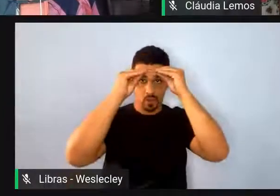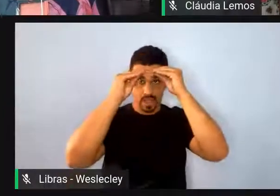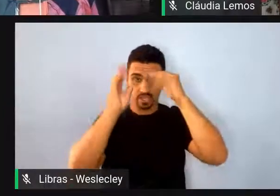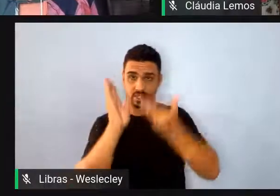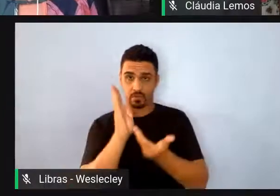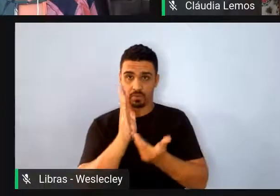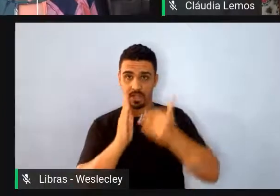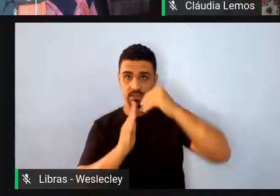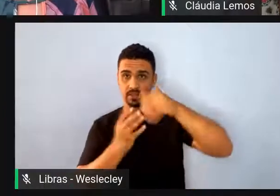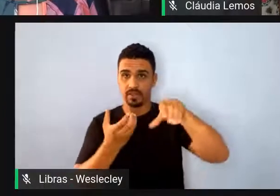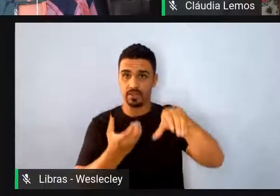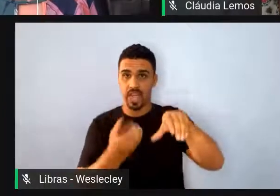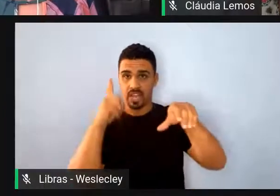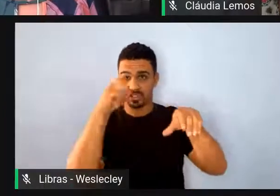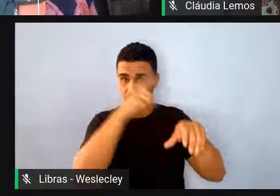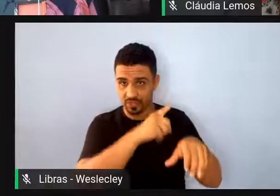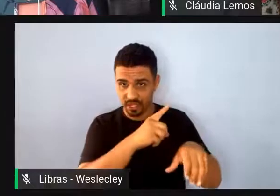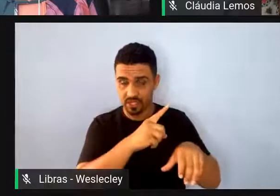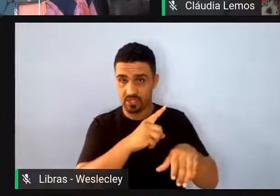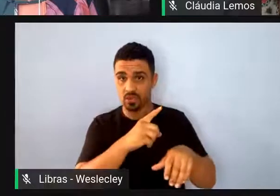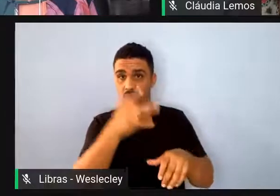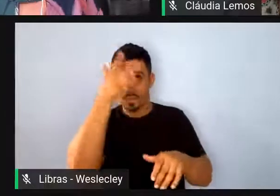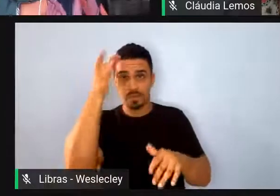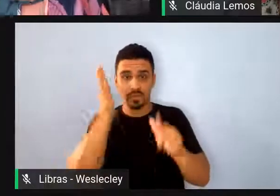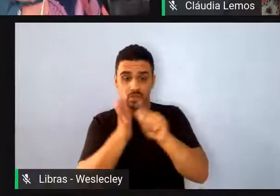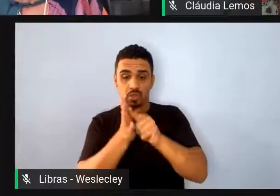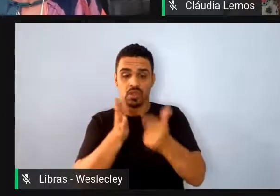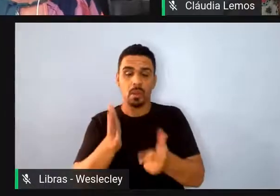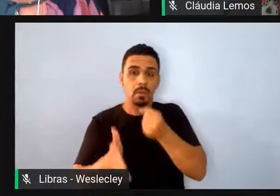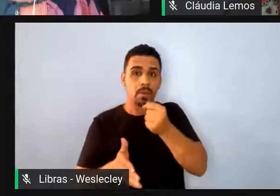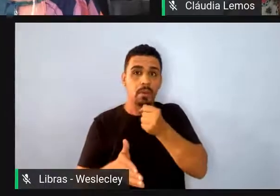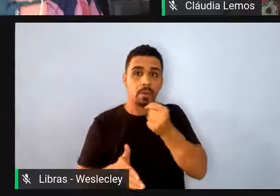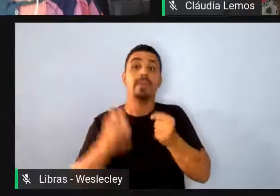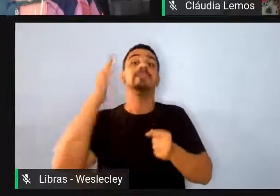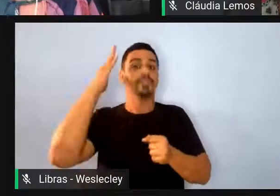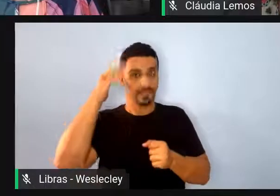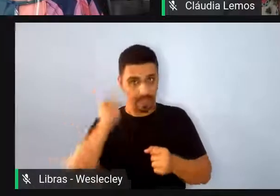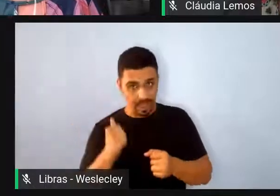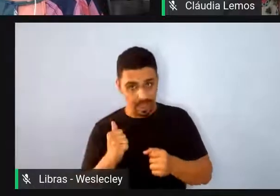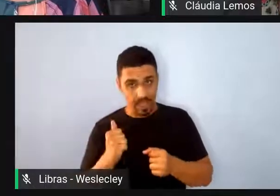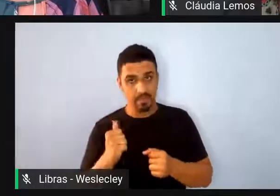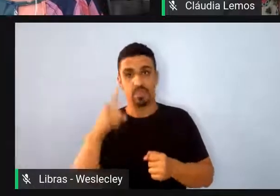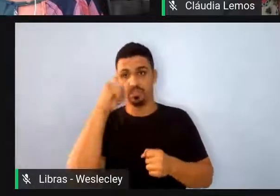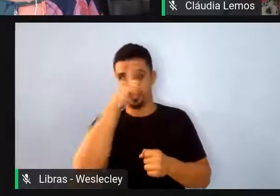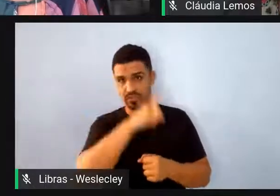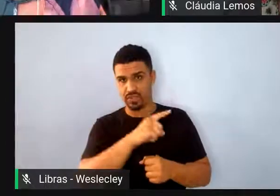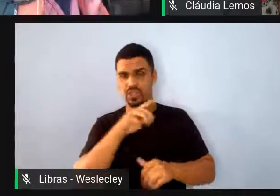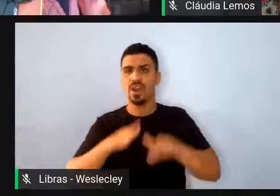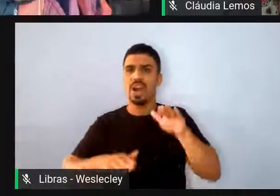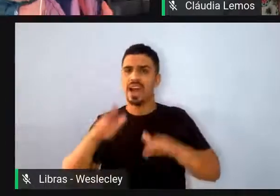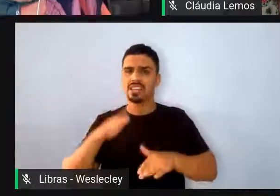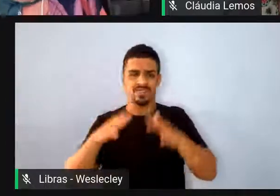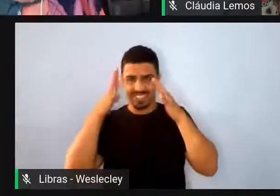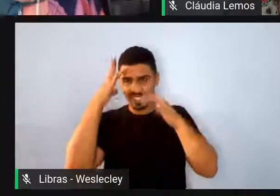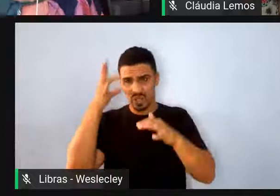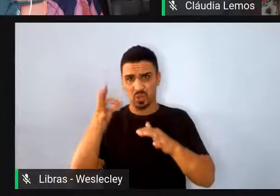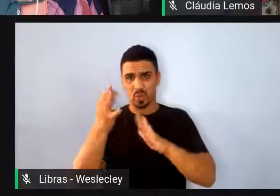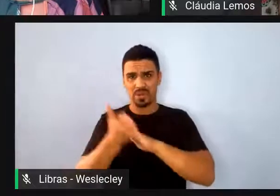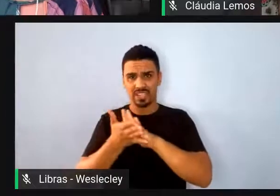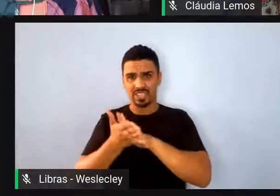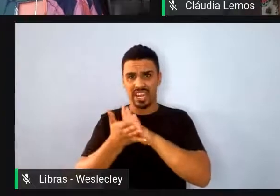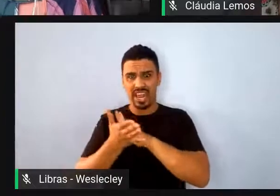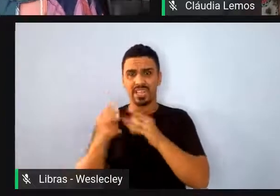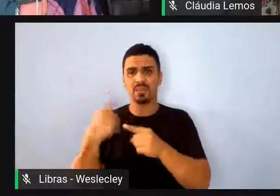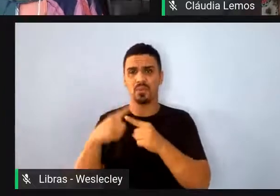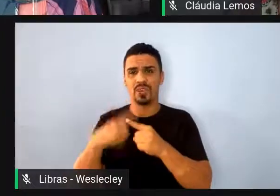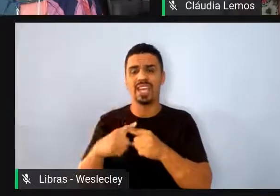complicada. Quem é jornalista sabe que, inclusive, jornalistas às vezes não compreendem o que está acontecendo. Inclusive, quem trabalha dentro do